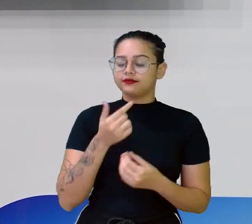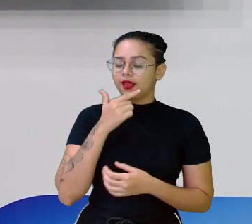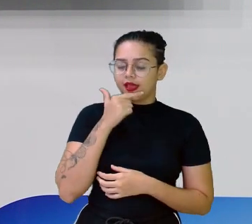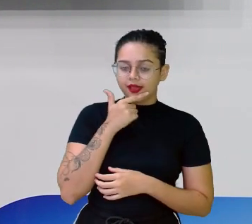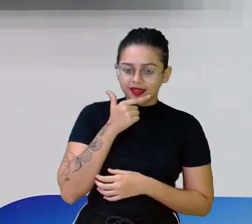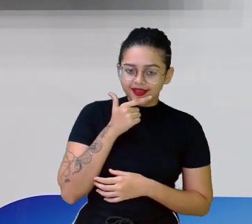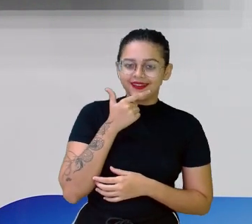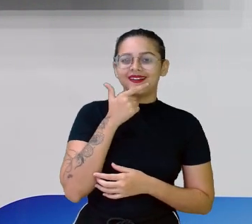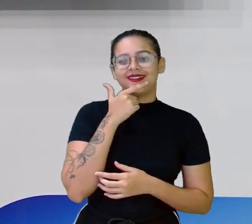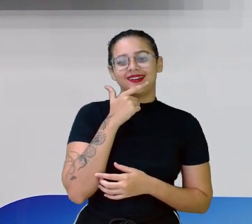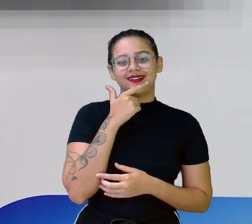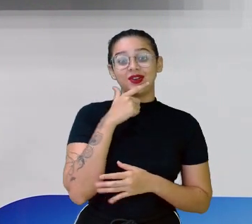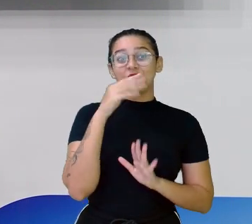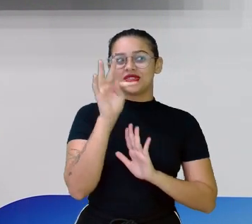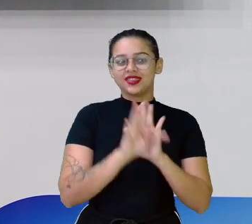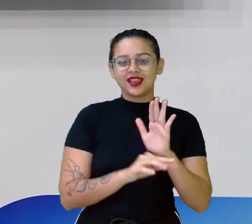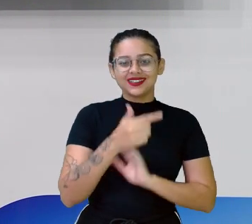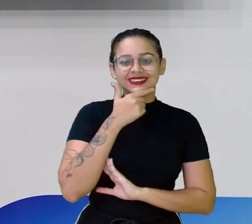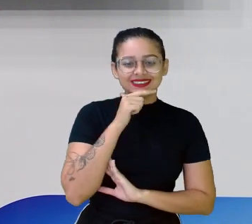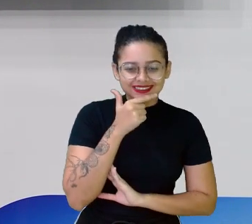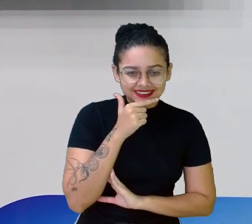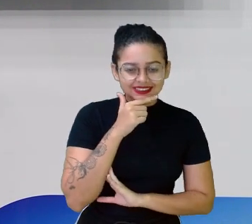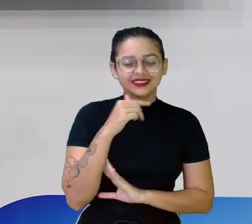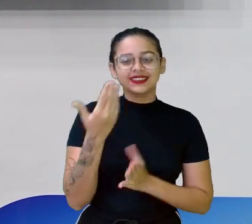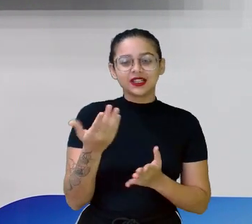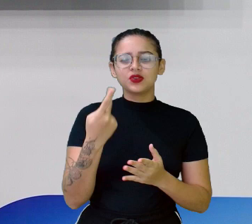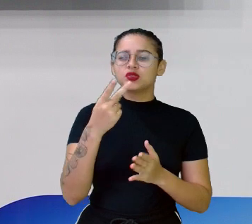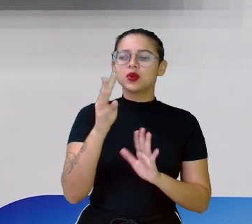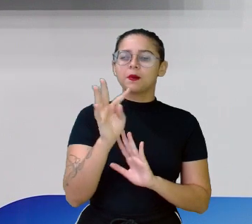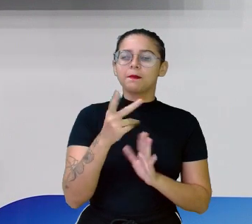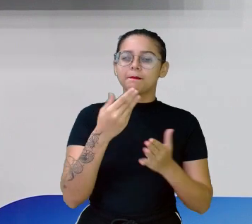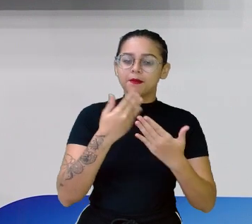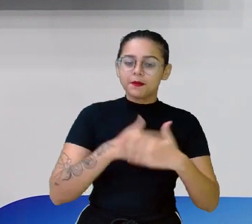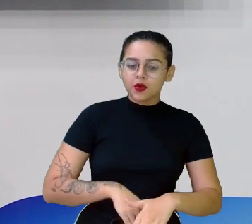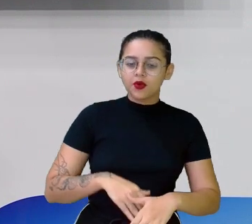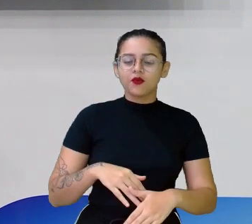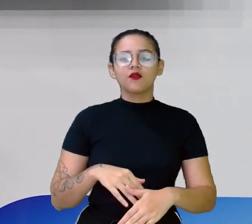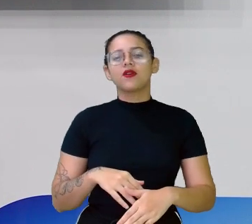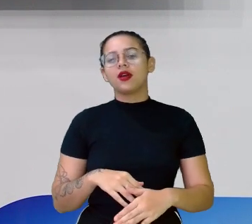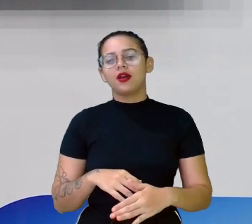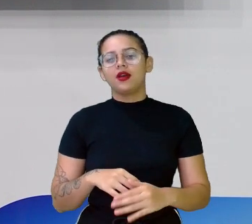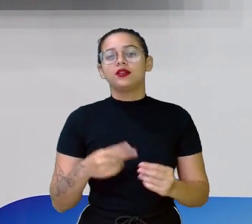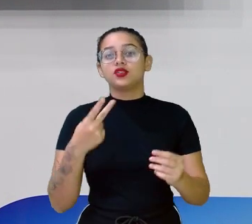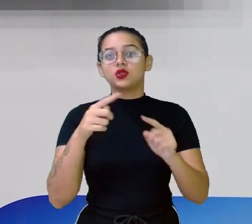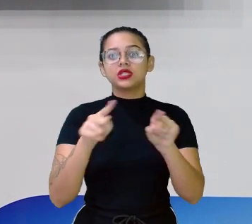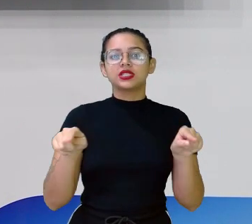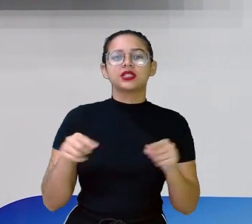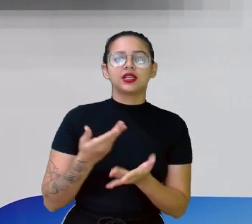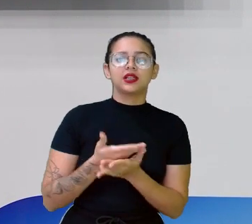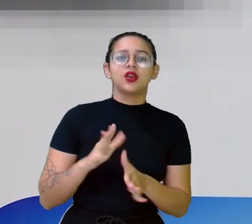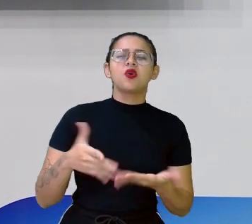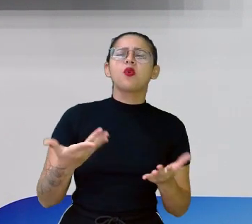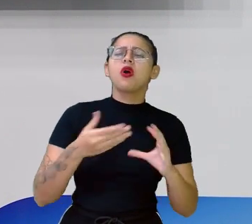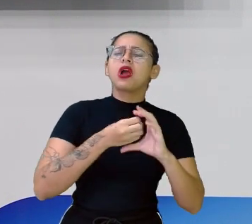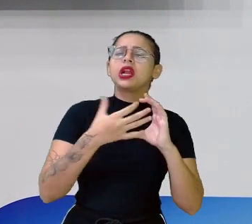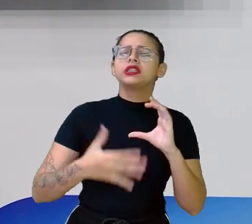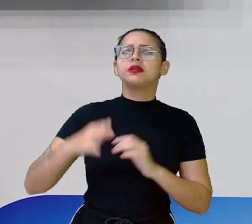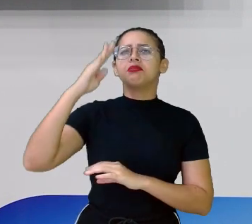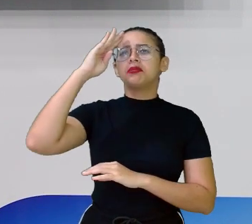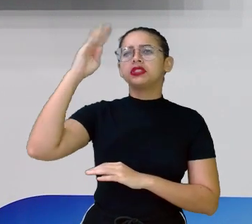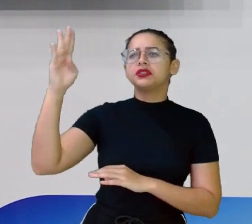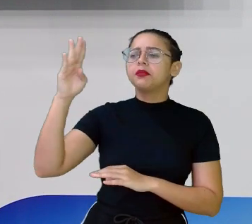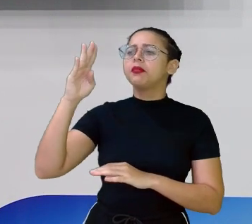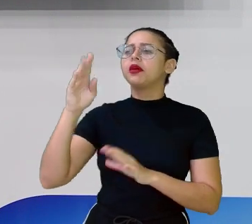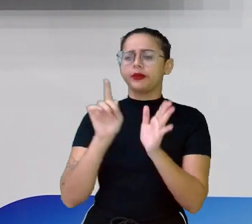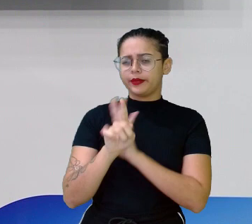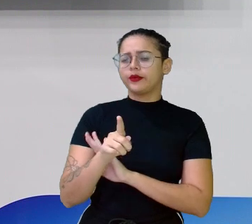humorístico. Então, quem sabe uma provinha externa, a tua própria sala de aula tem aquela prova E tá lá, qual a característica principal da